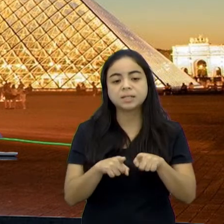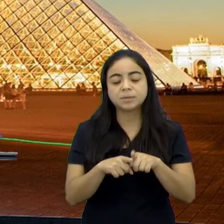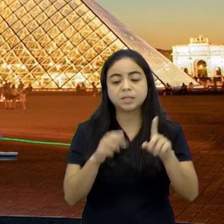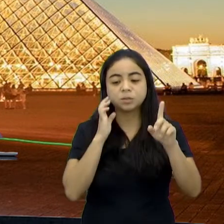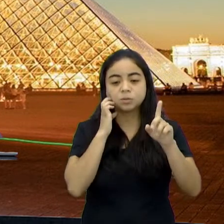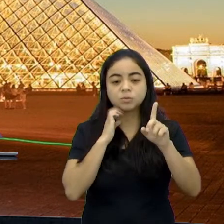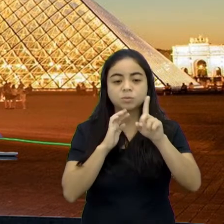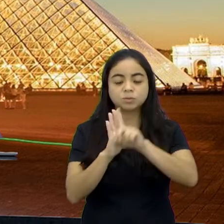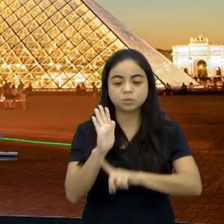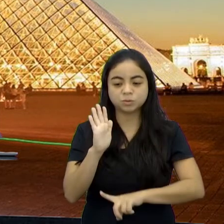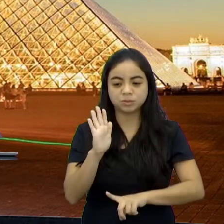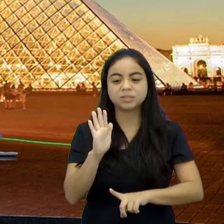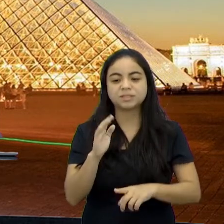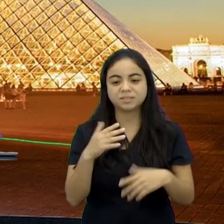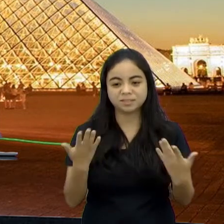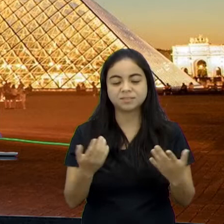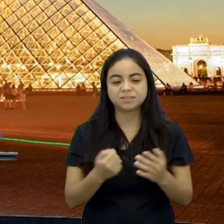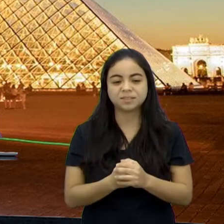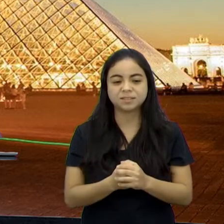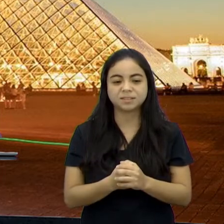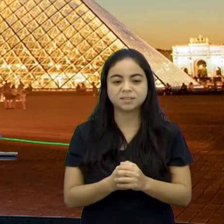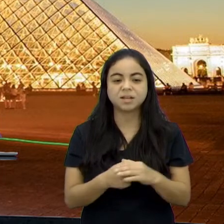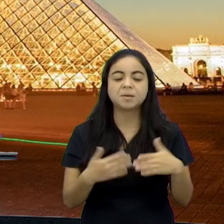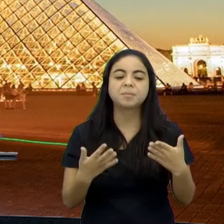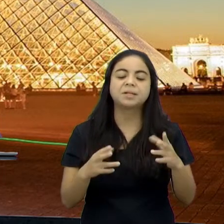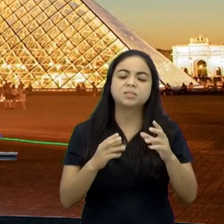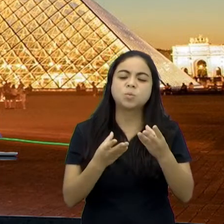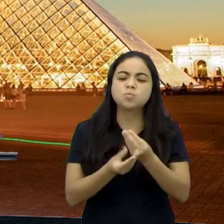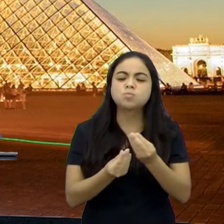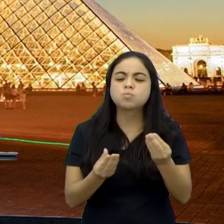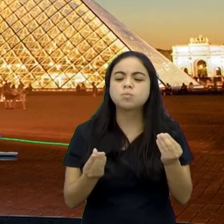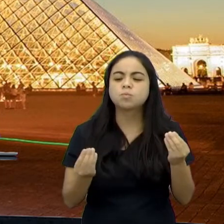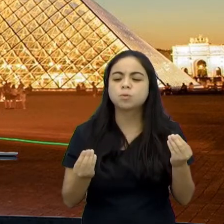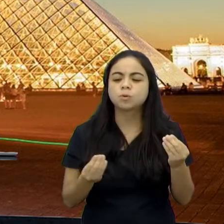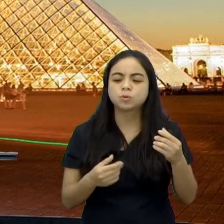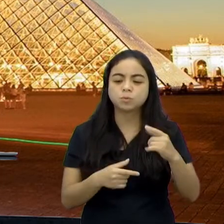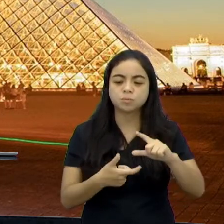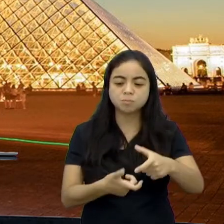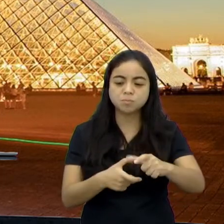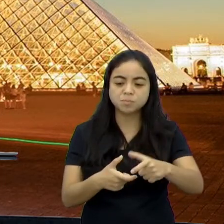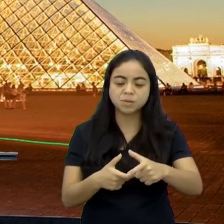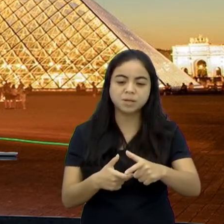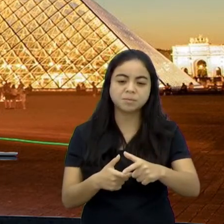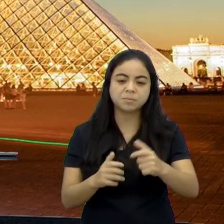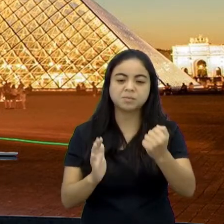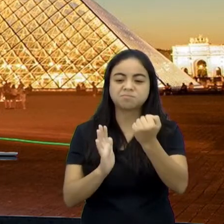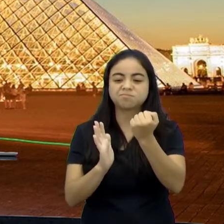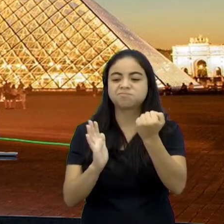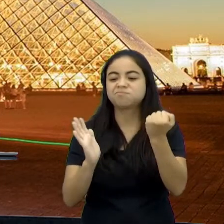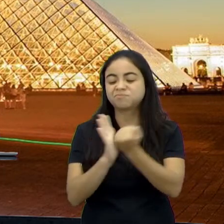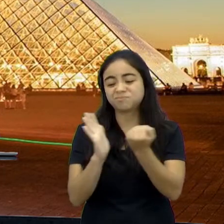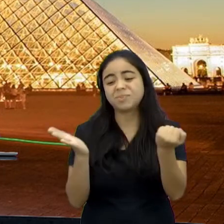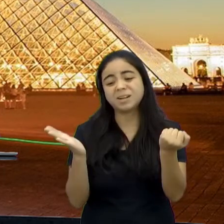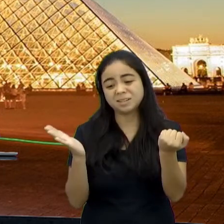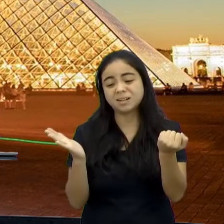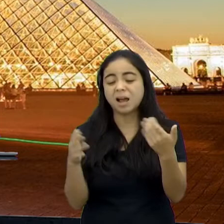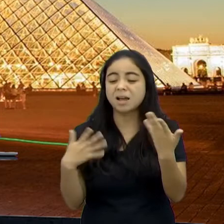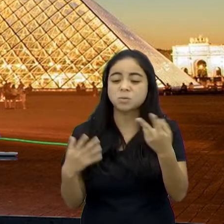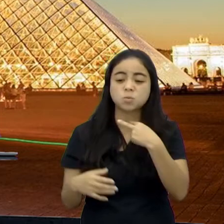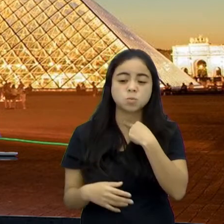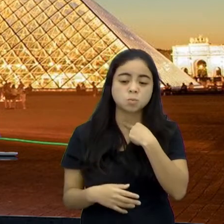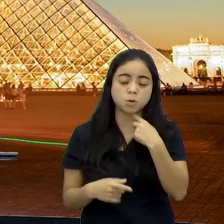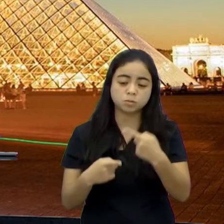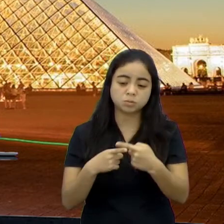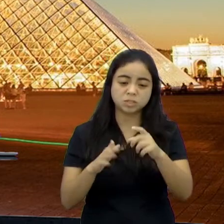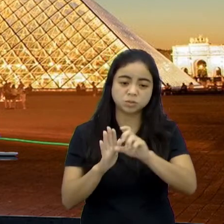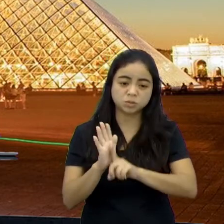gente tem muitos memes relacionados a marcas, relacionados a alguns contextos. Imagem, pessoas, né? Tudo isso.